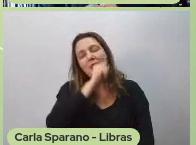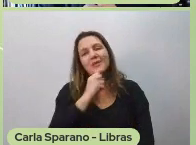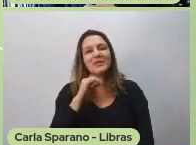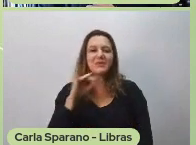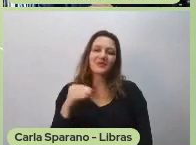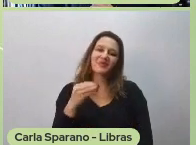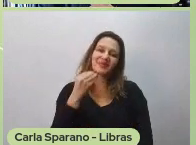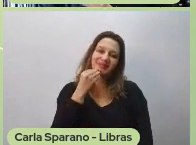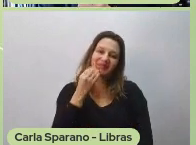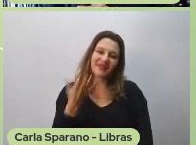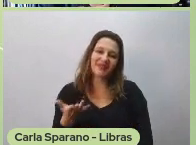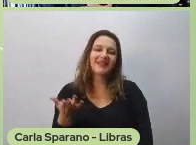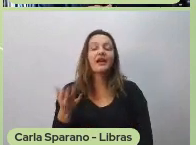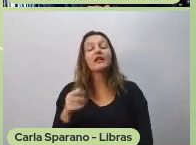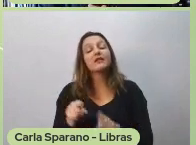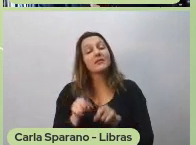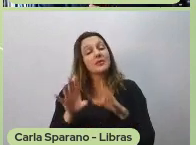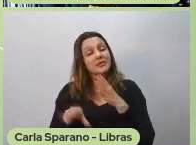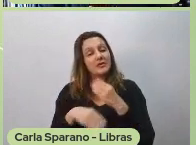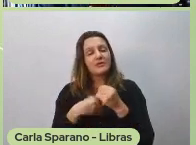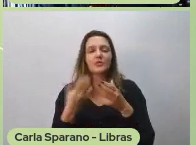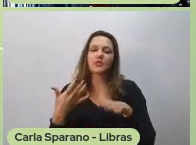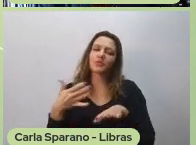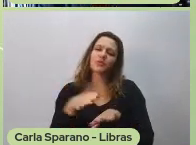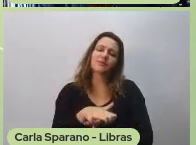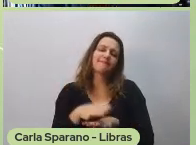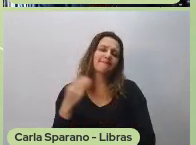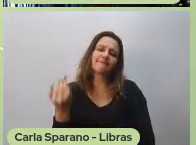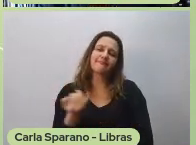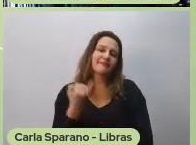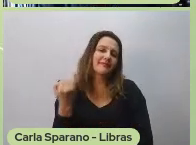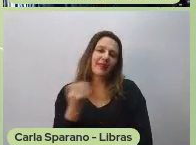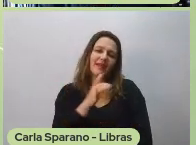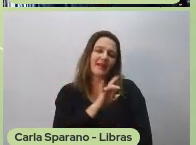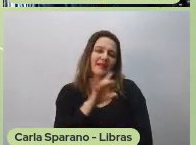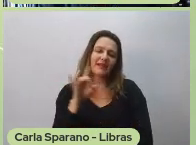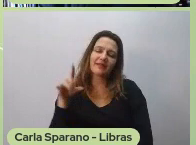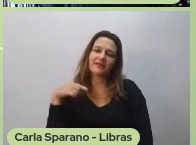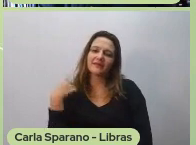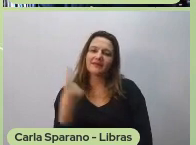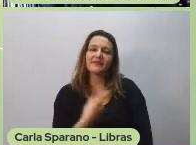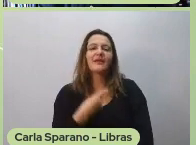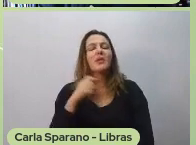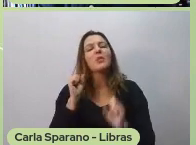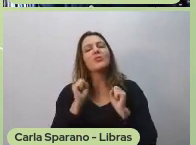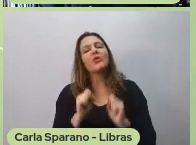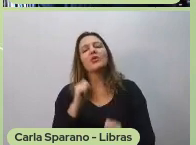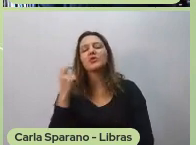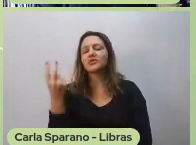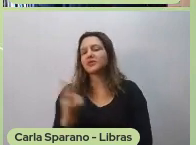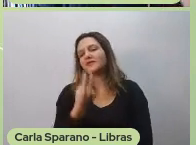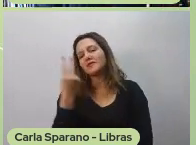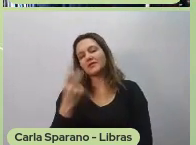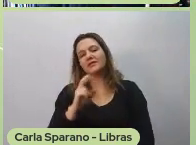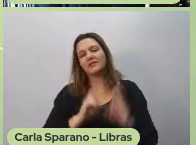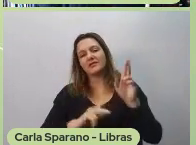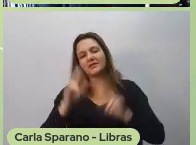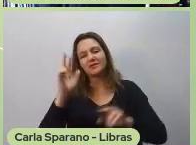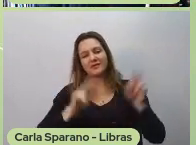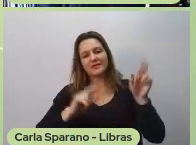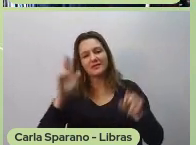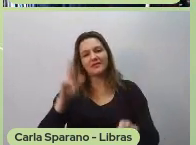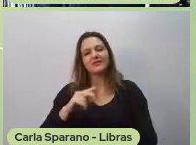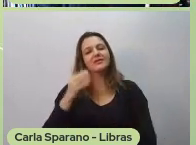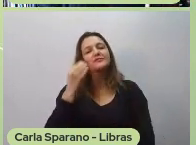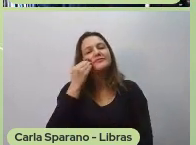também reforçar o quanto a inclusão é essencial, quanto cada um de nós pode valorizar as diferenças, experimentar